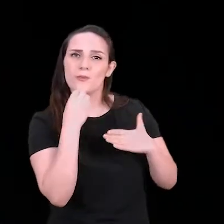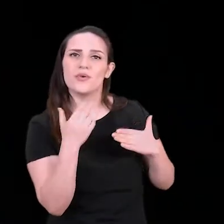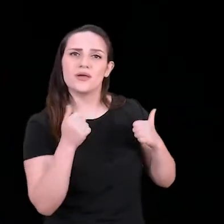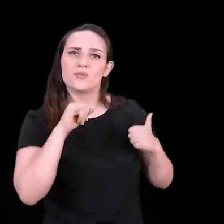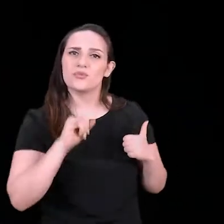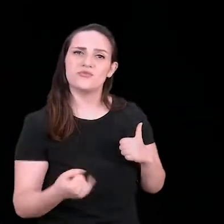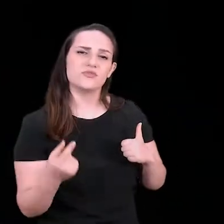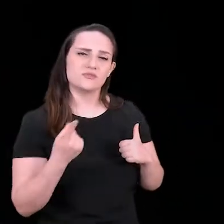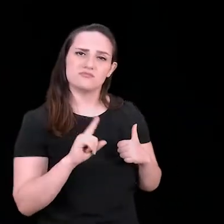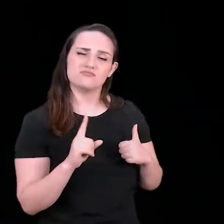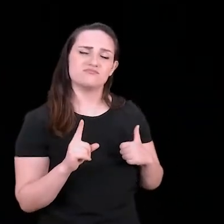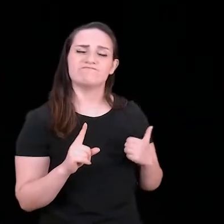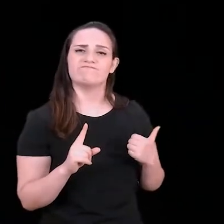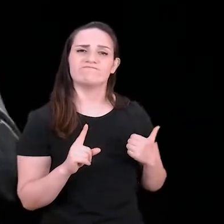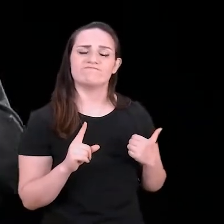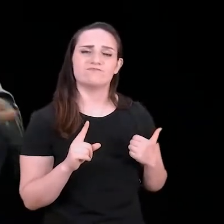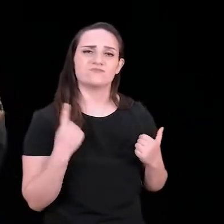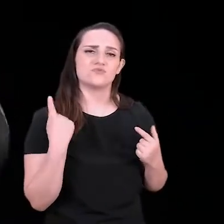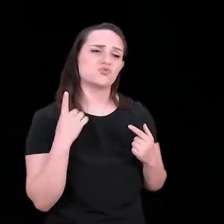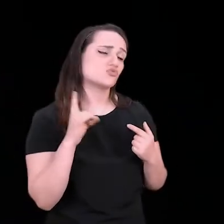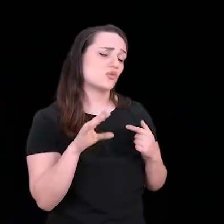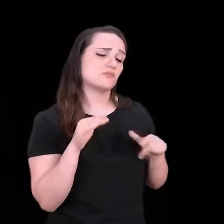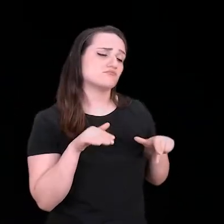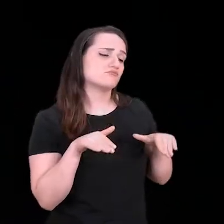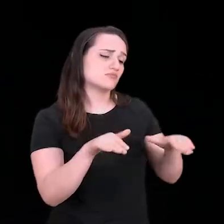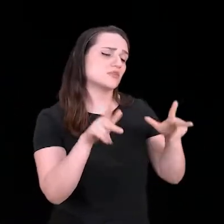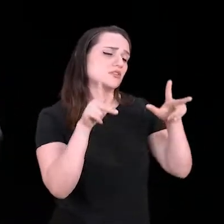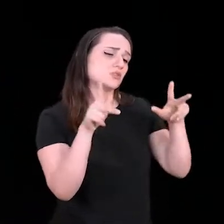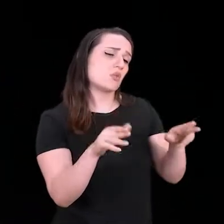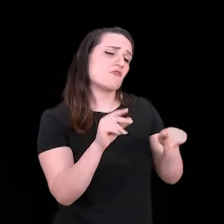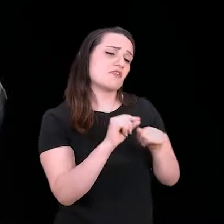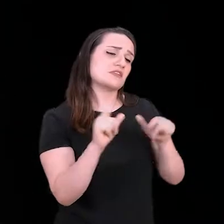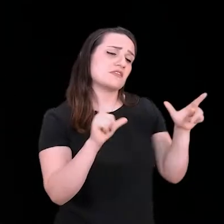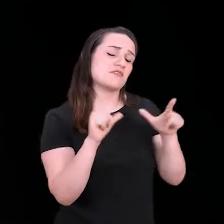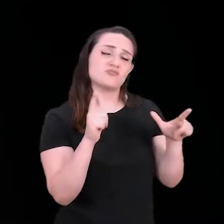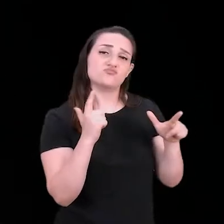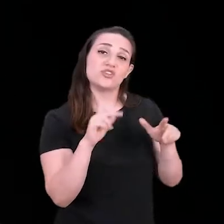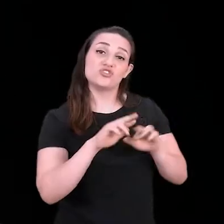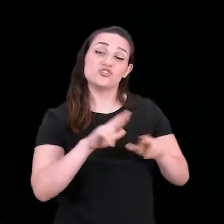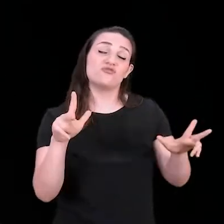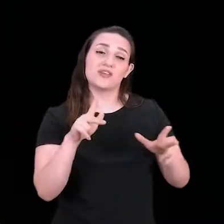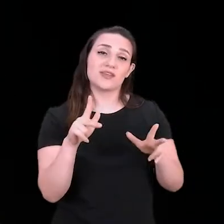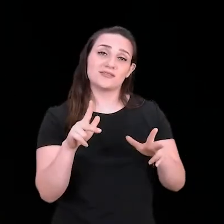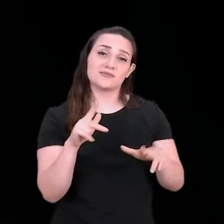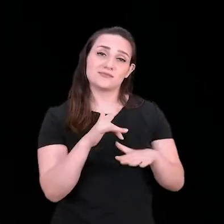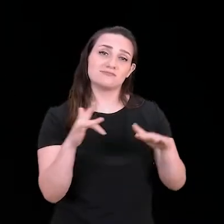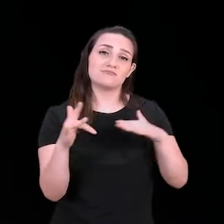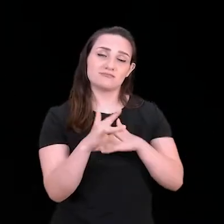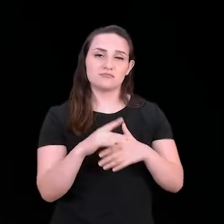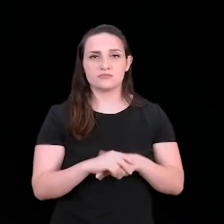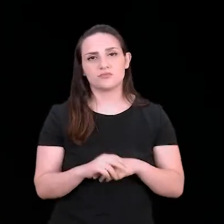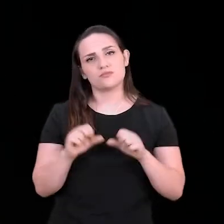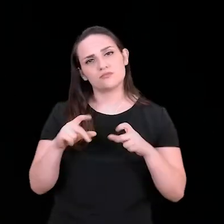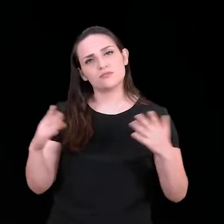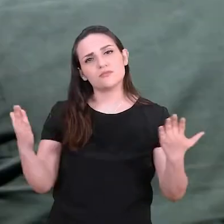vai para a rede, é só uma transposição de um conteúdo de telejornal na rede sem experimentar com as possibilidades que a rede oferece. Bom, então, para a